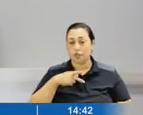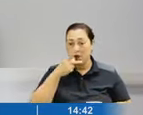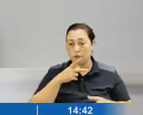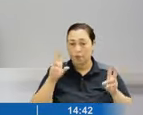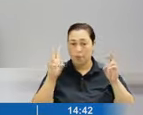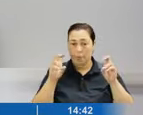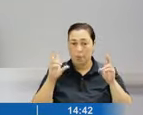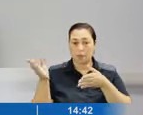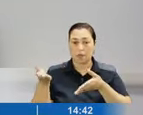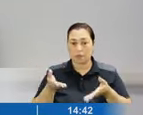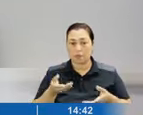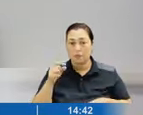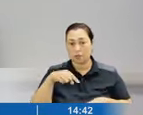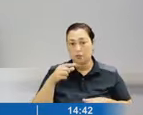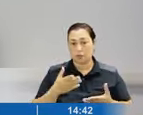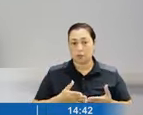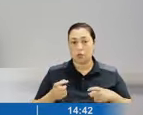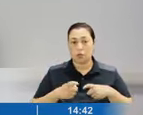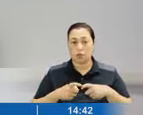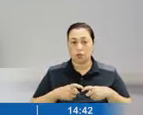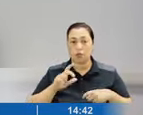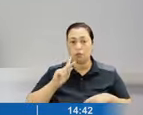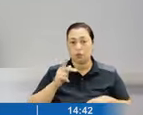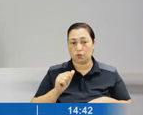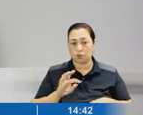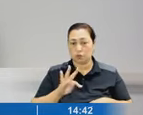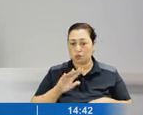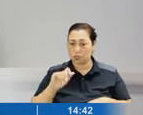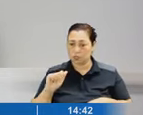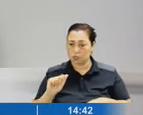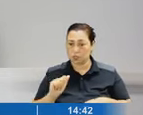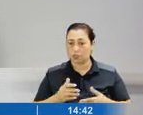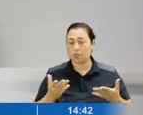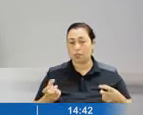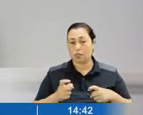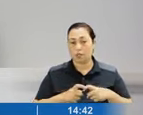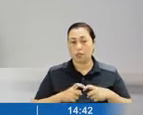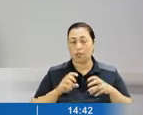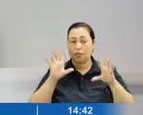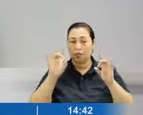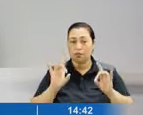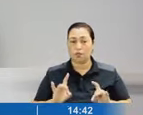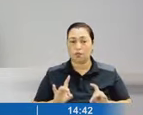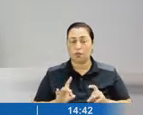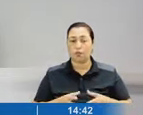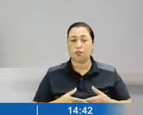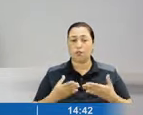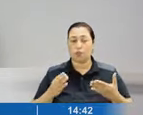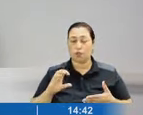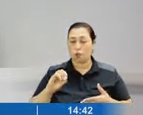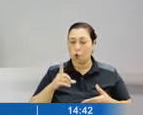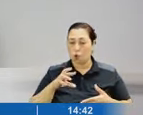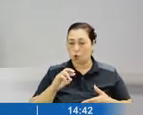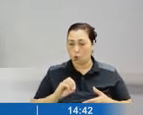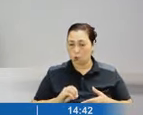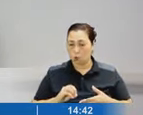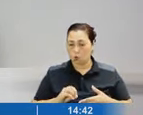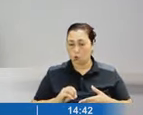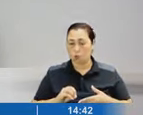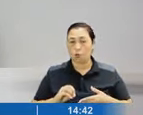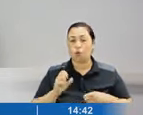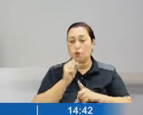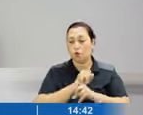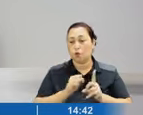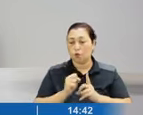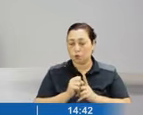deste assunto, recebemos hoje a doutora Kátia Ferreira Guenaga, médica especialista em coloproctologia pela Sociedade